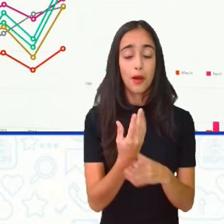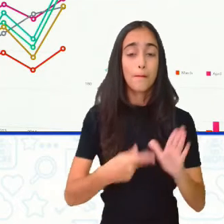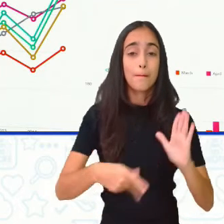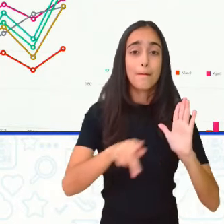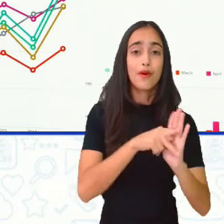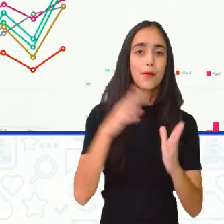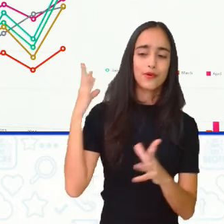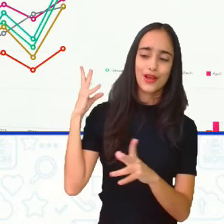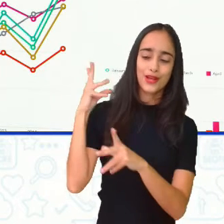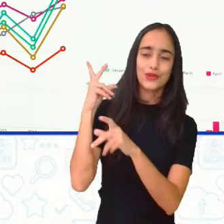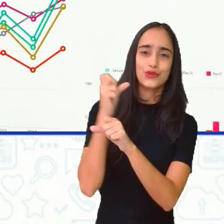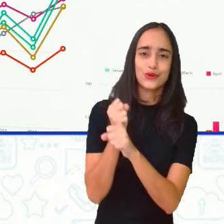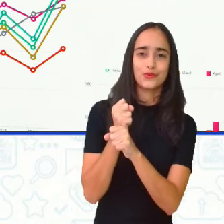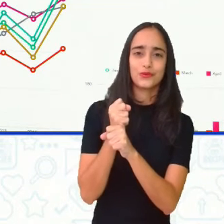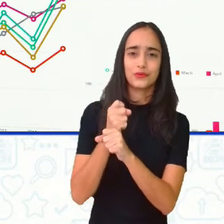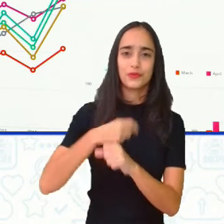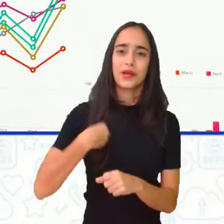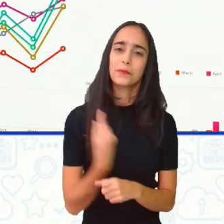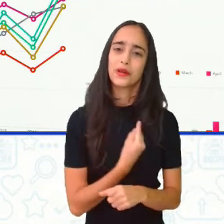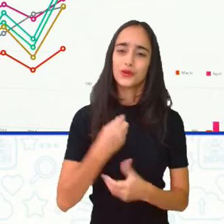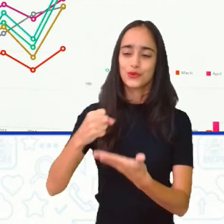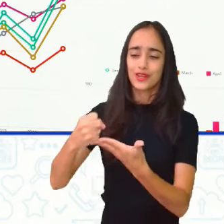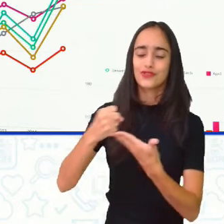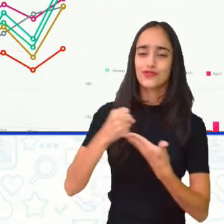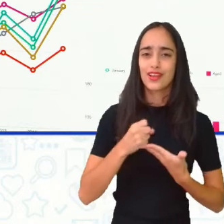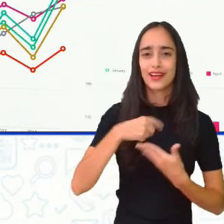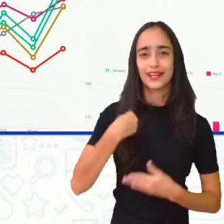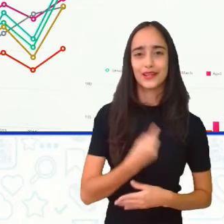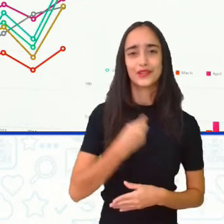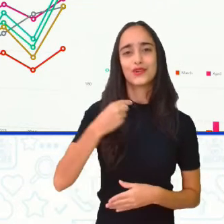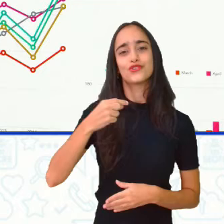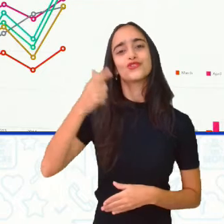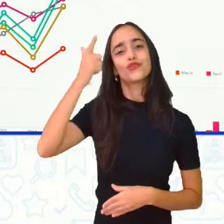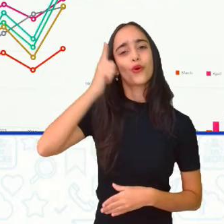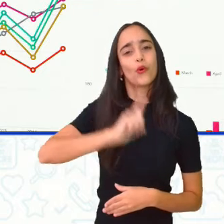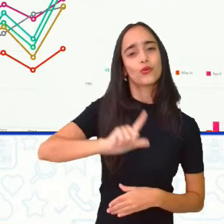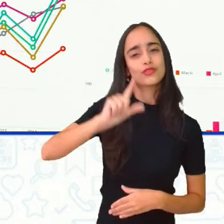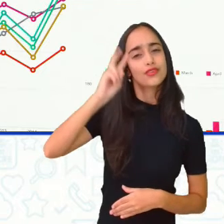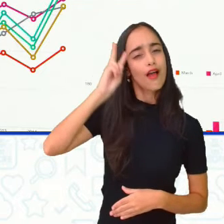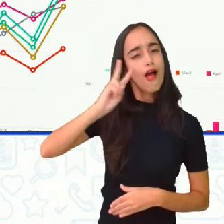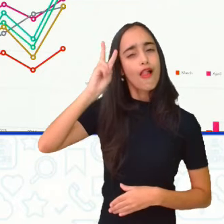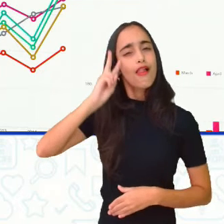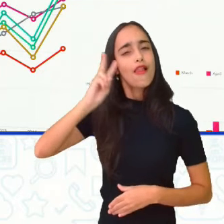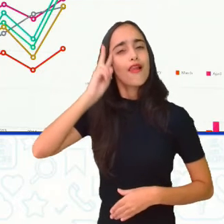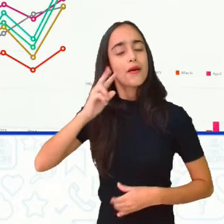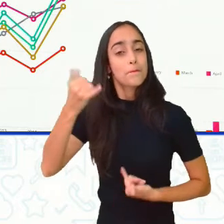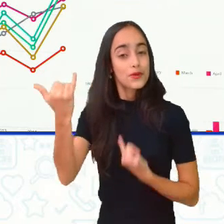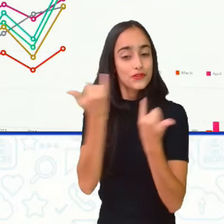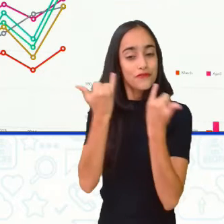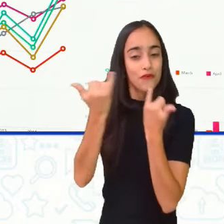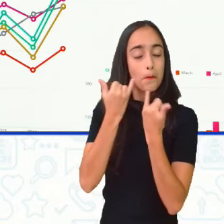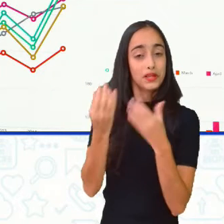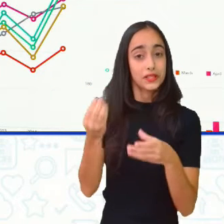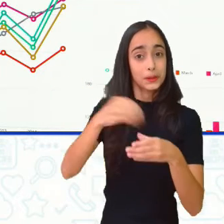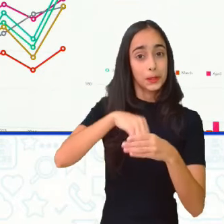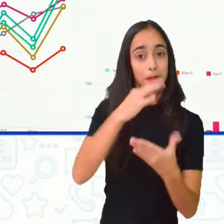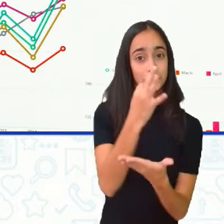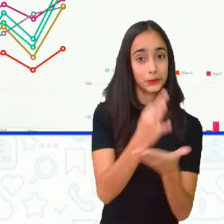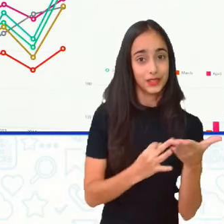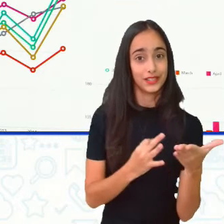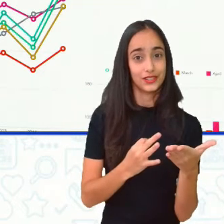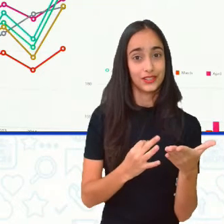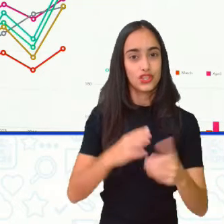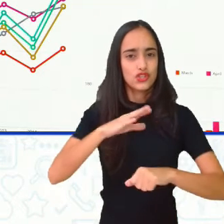fique relevante para a gente e a gente consiga relembrar as informações que tiveram na matéria de forma